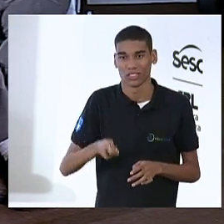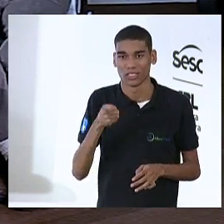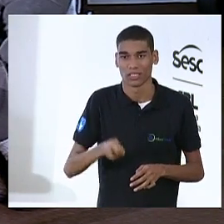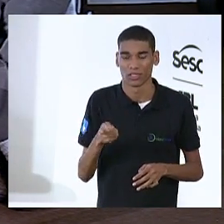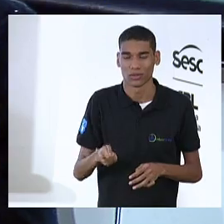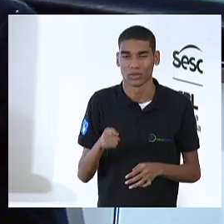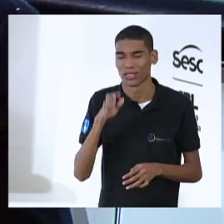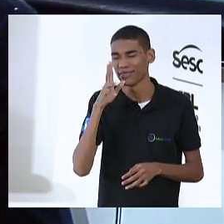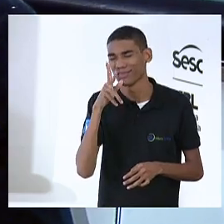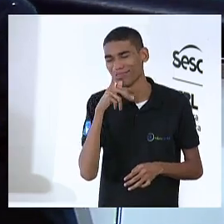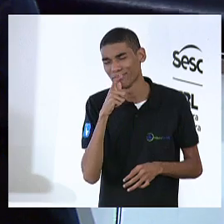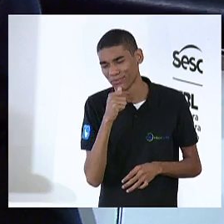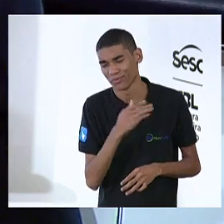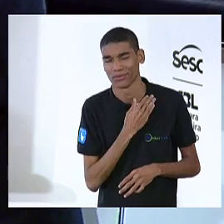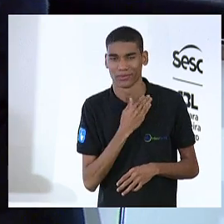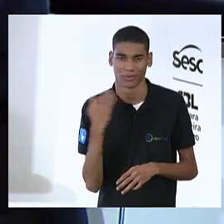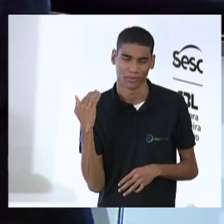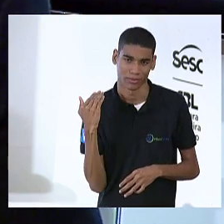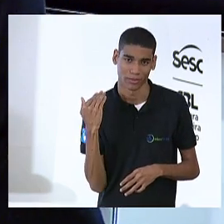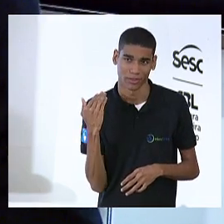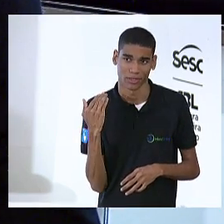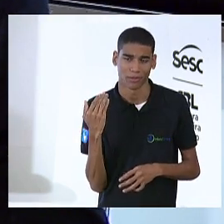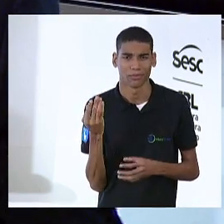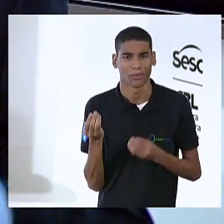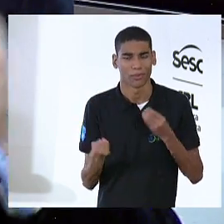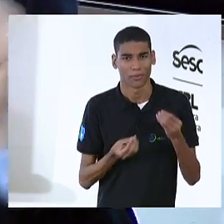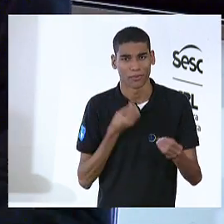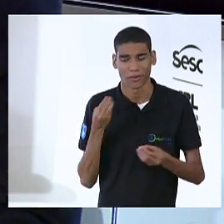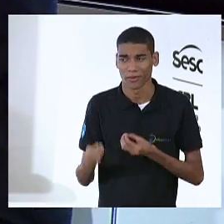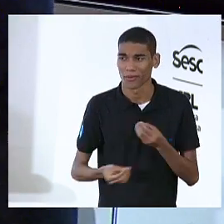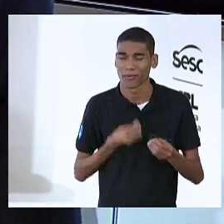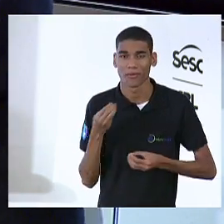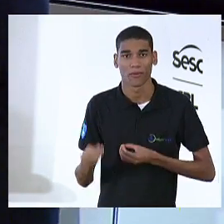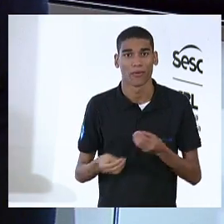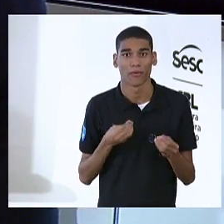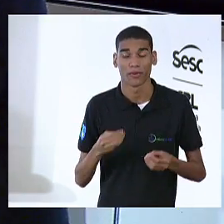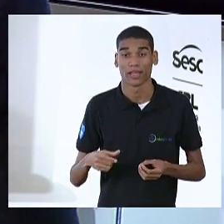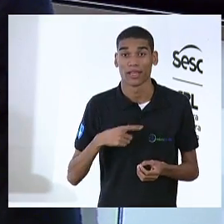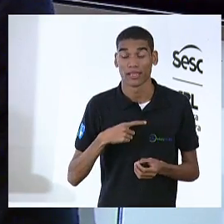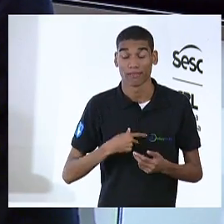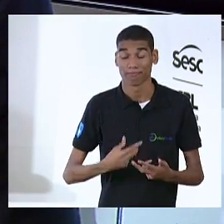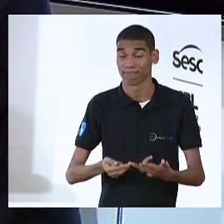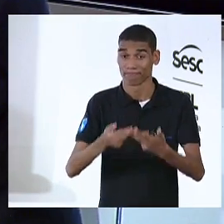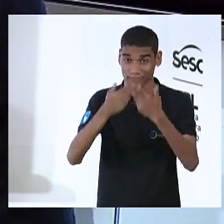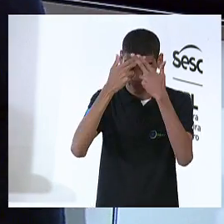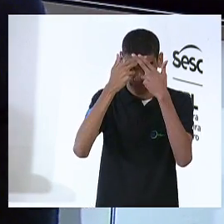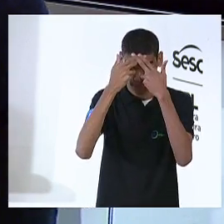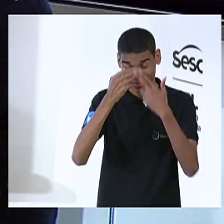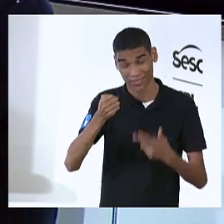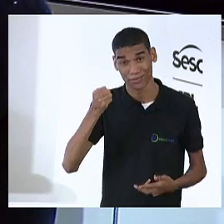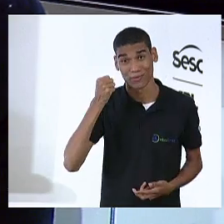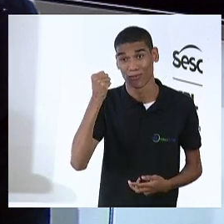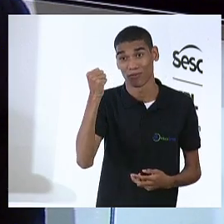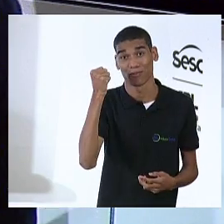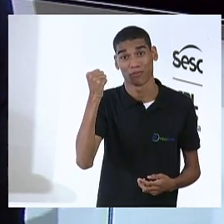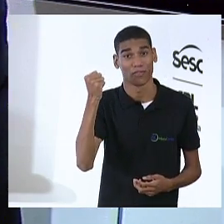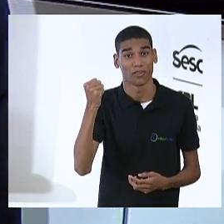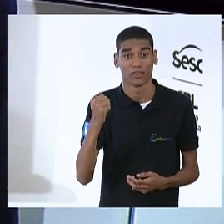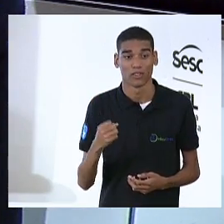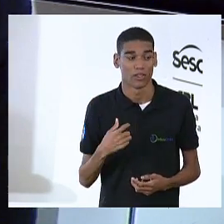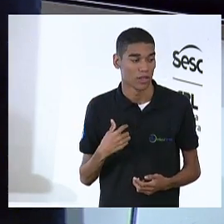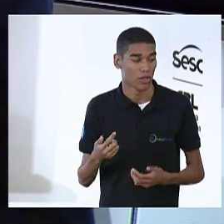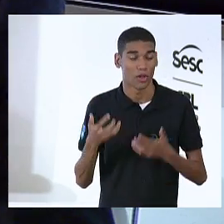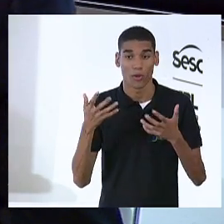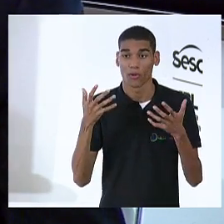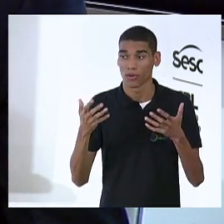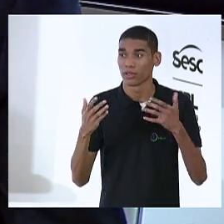Demoram muito tempo para morrer. E elas deixam traços muito fortes, né? Então, eu queria